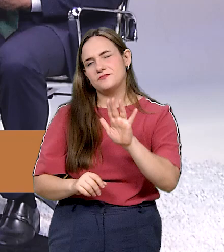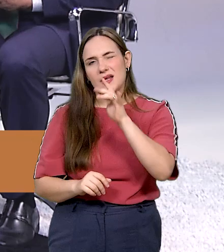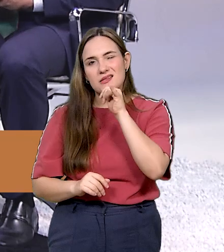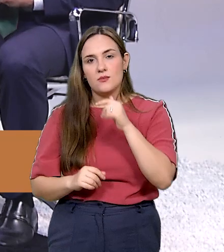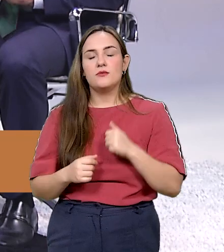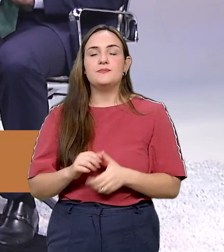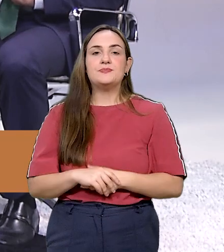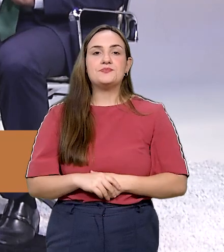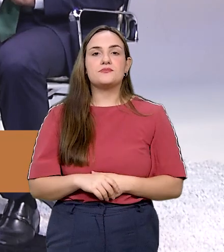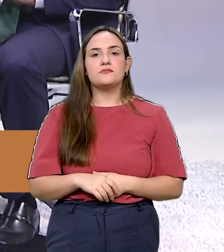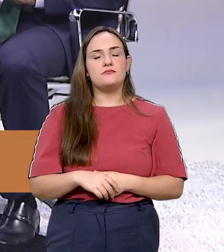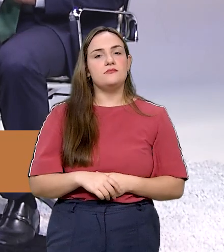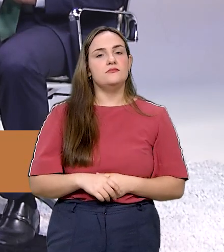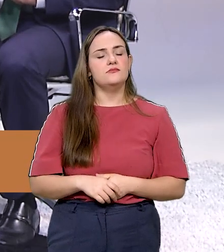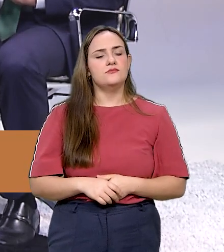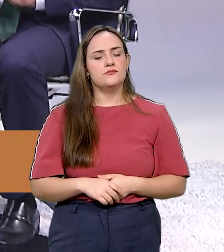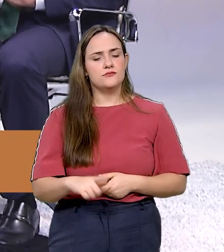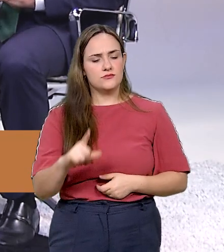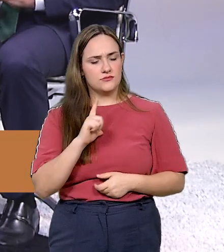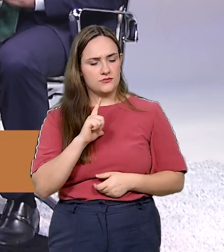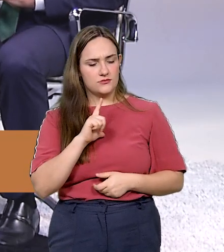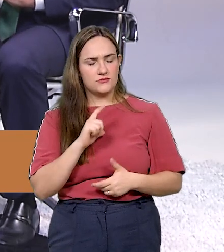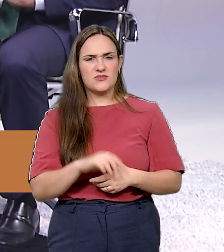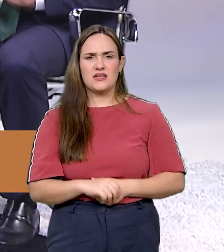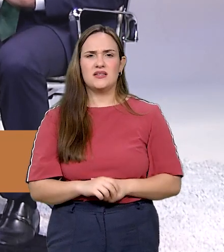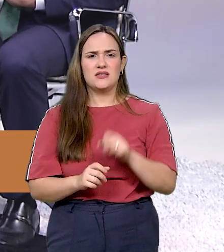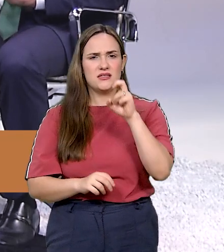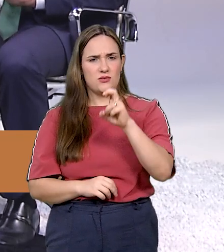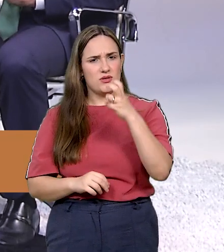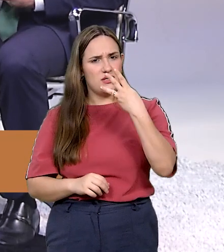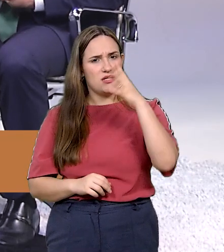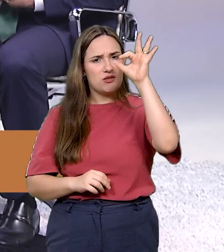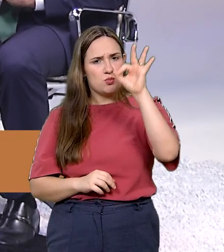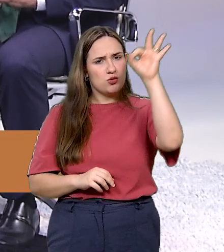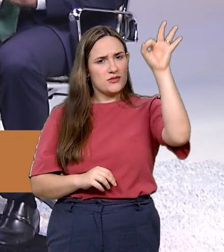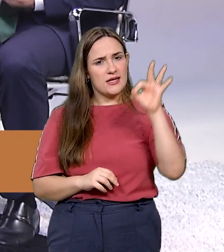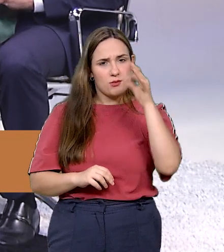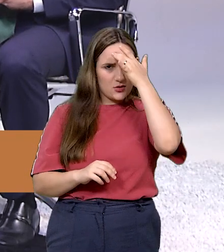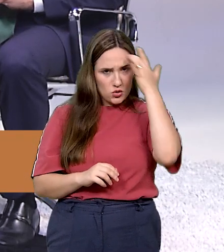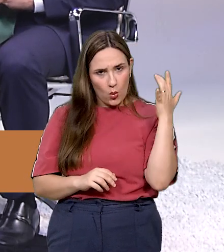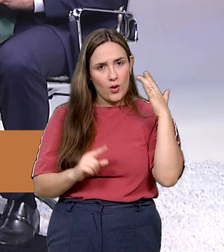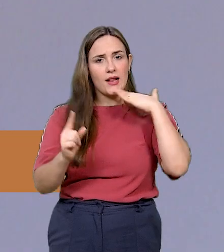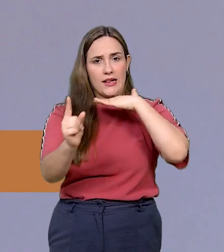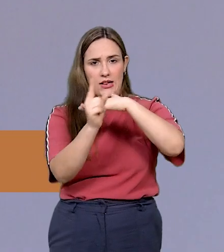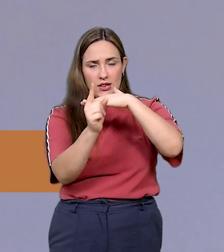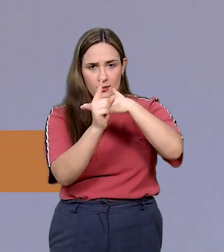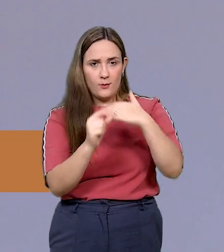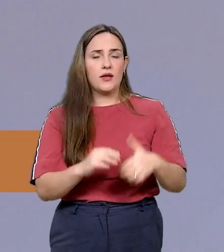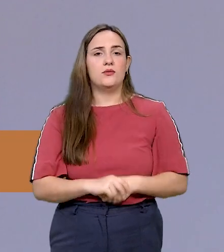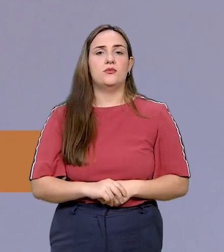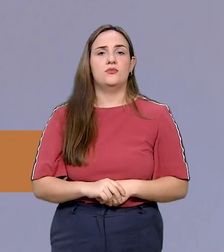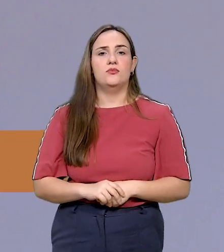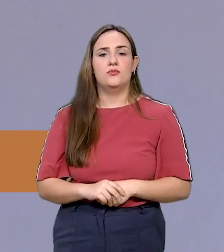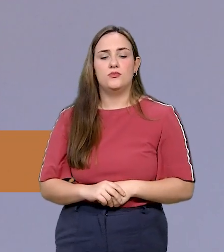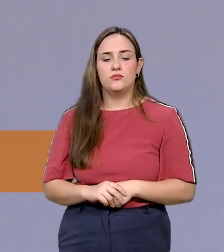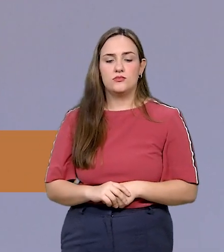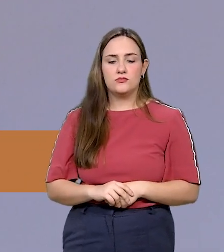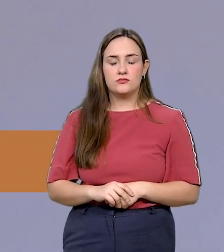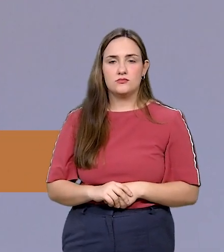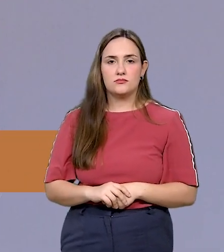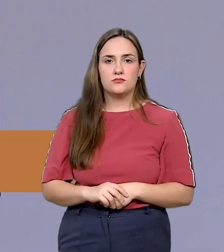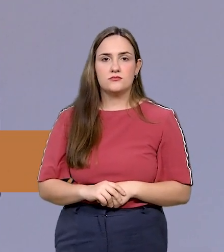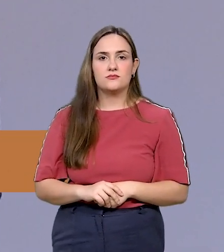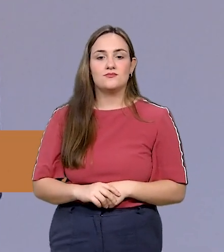olha que interessante. Nós identificamos que 53% dos casos atendidos, eles